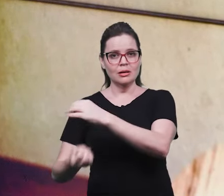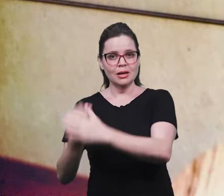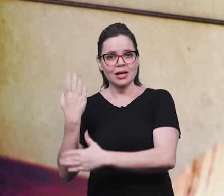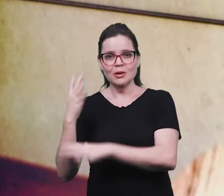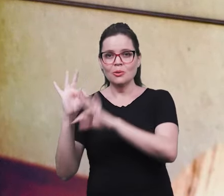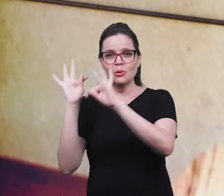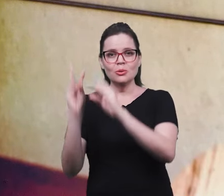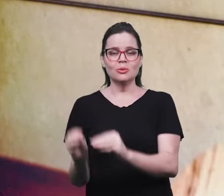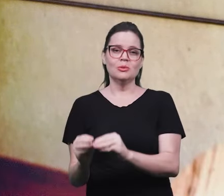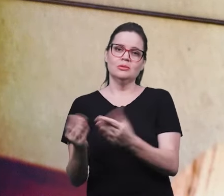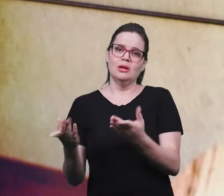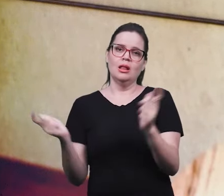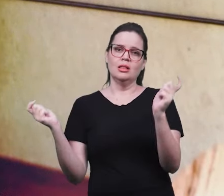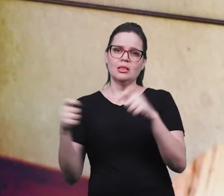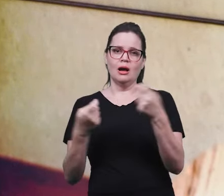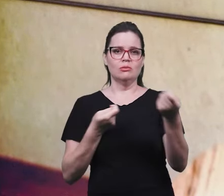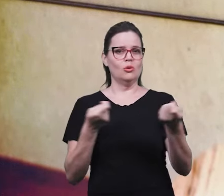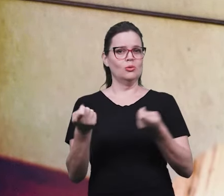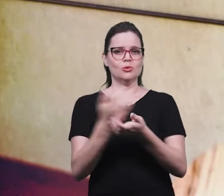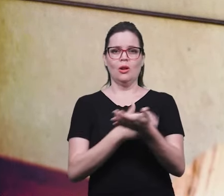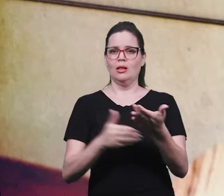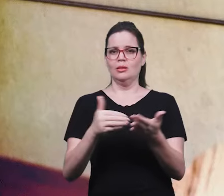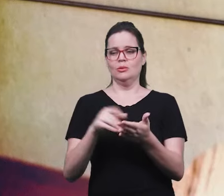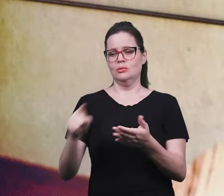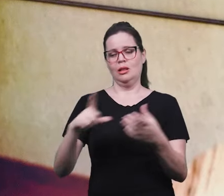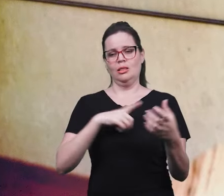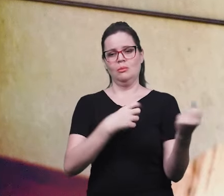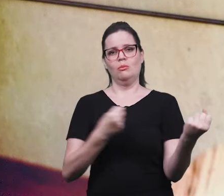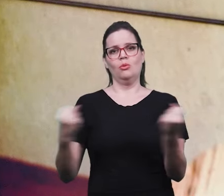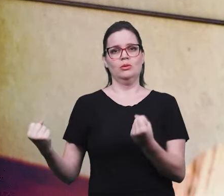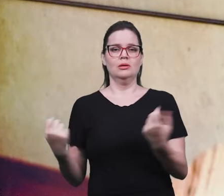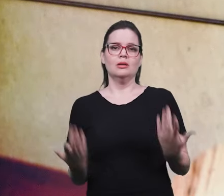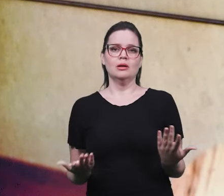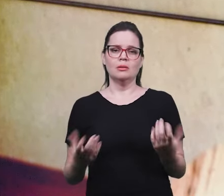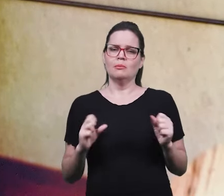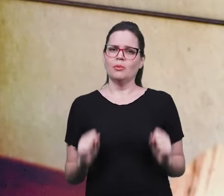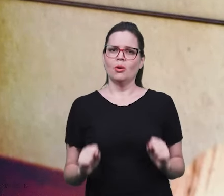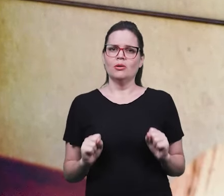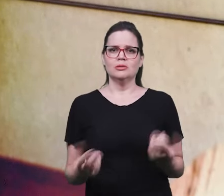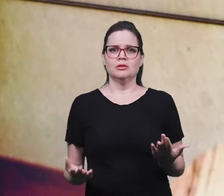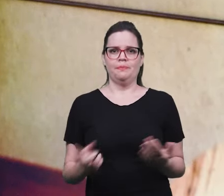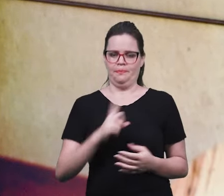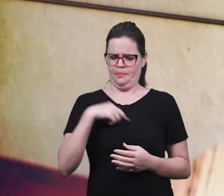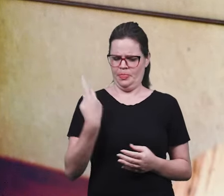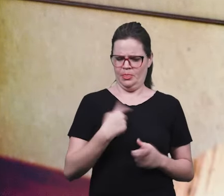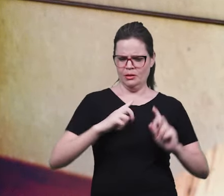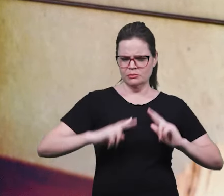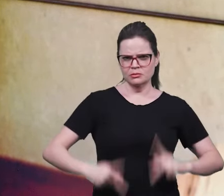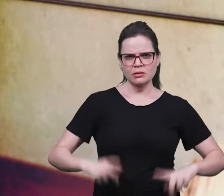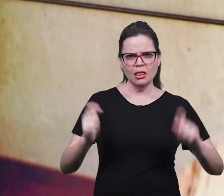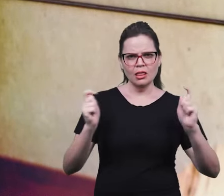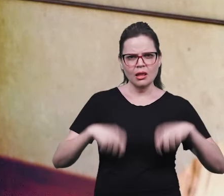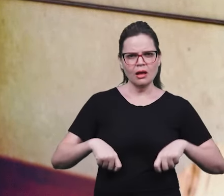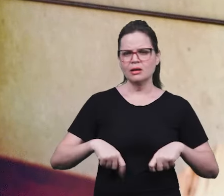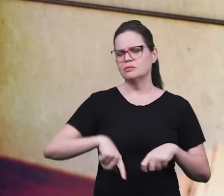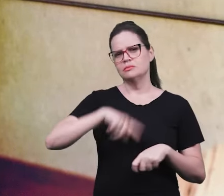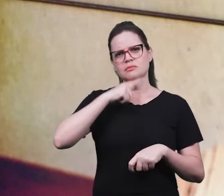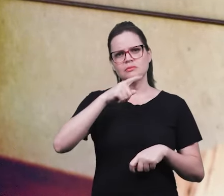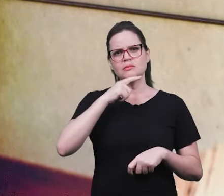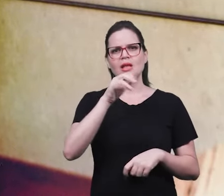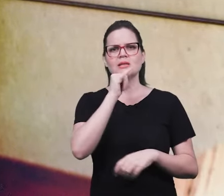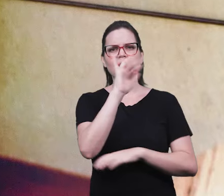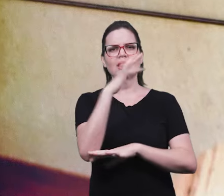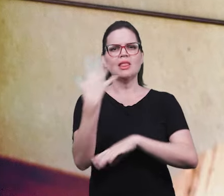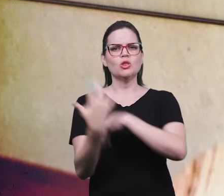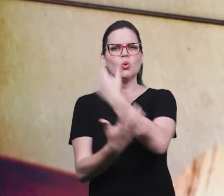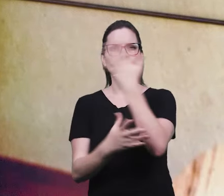redentor, ele tem poder para controlar o que ele fez. Ele pode poder para controlar o que o homem não tem poder para controlar, a natureza, mas o